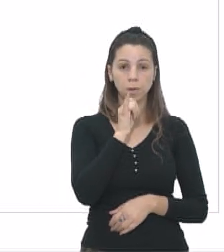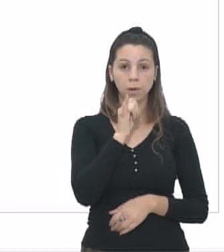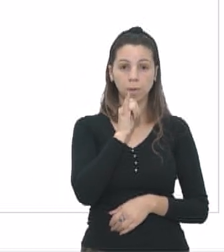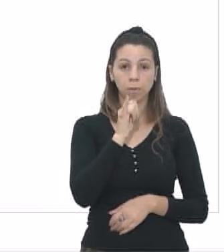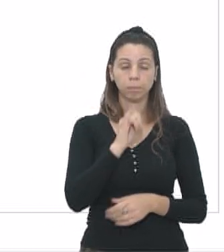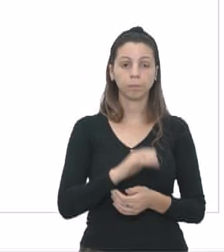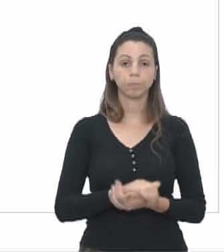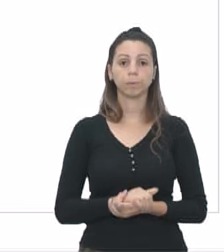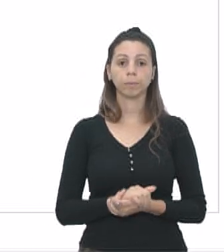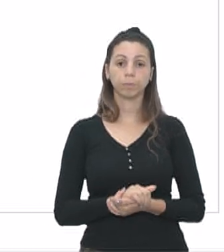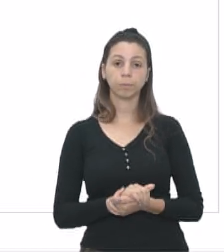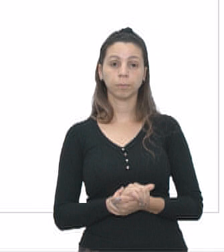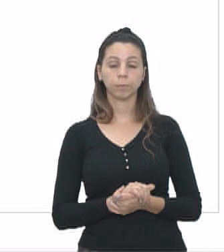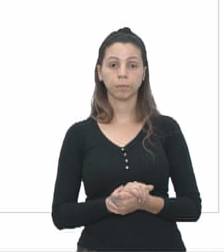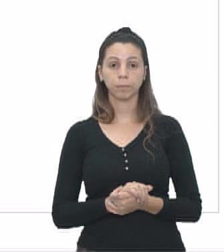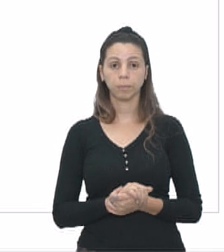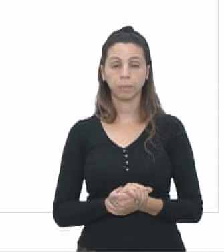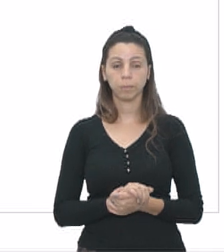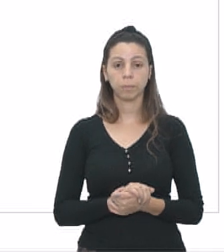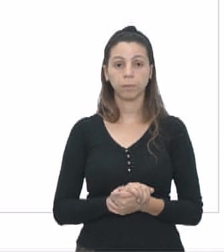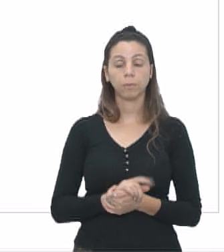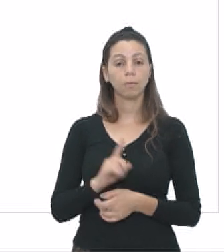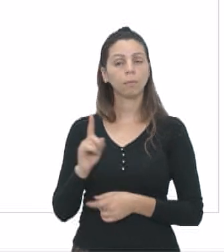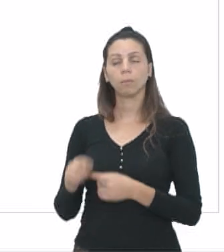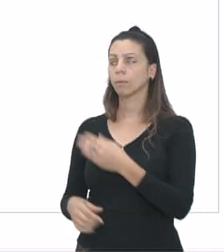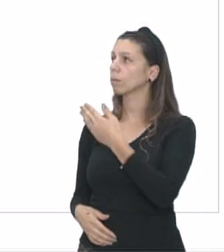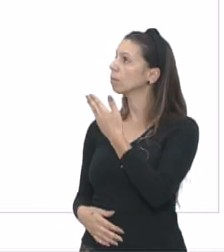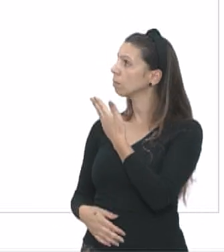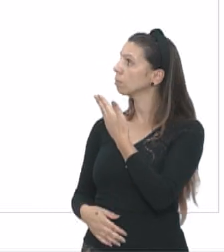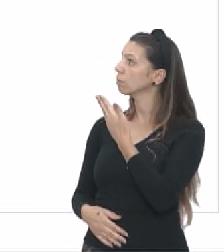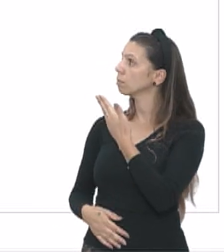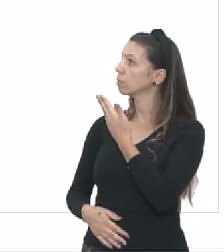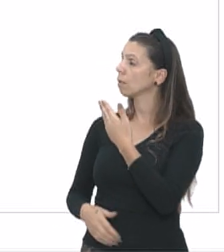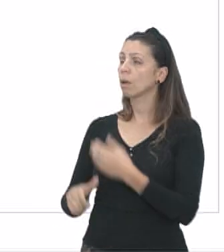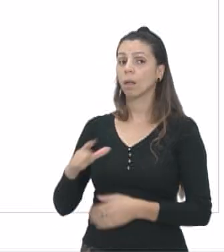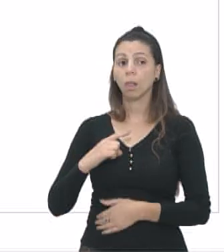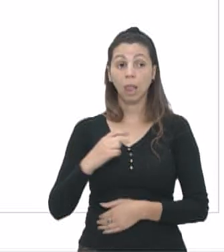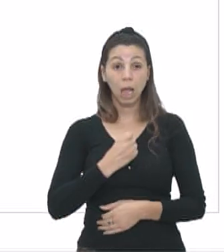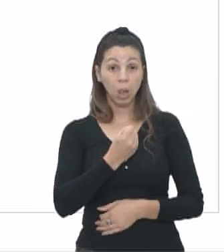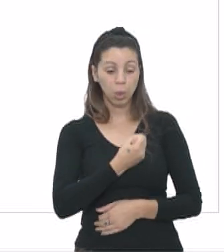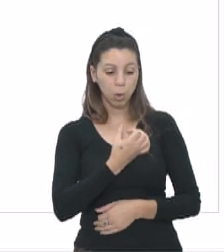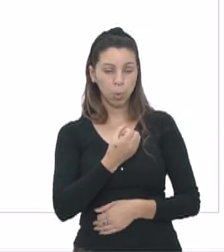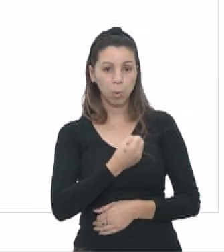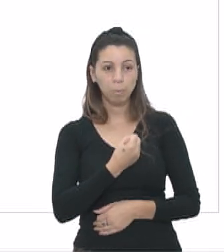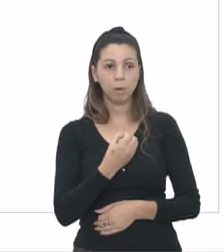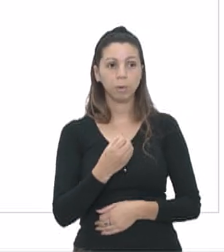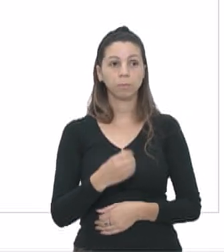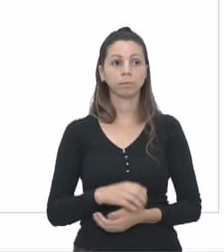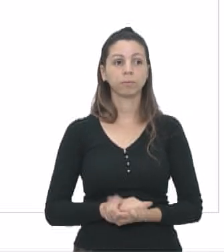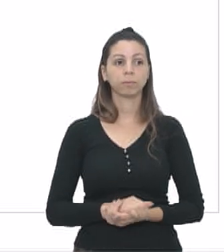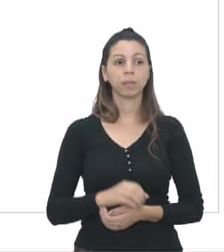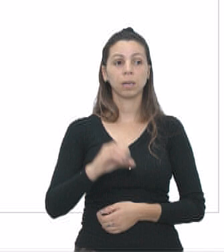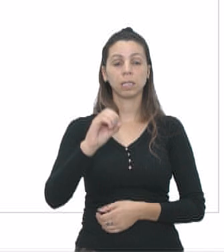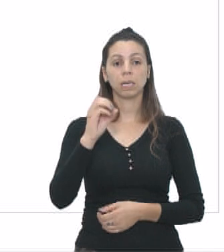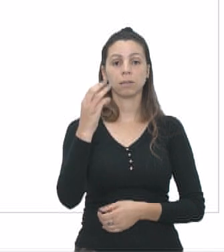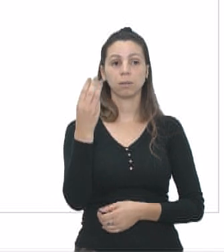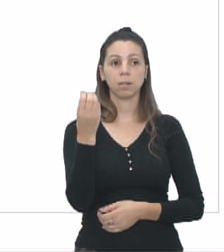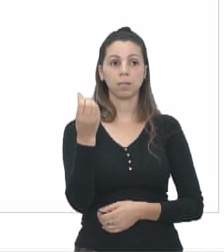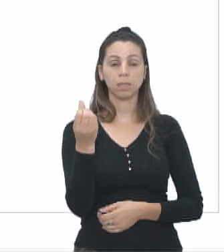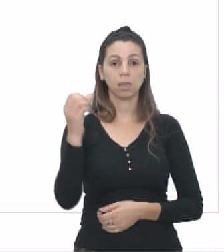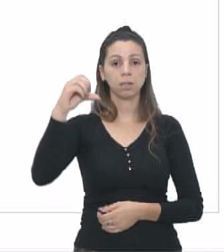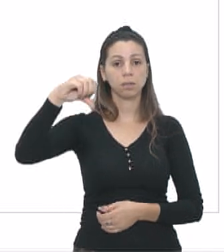Nessa escala gráfica que nós vamos visualizar, ela já está trazendo os números ali, ó, 0, 3, 6 e